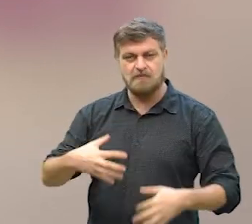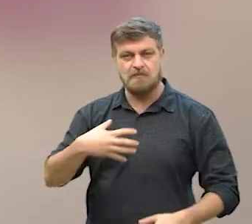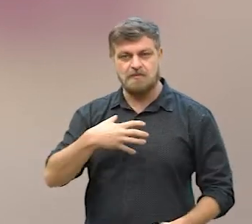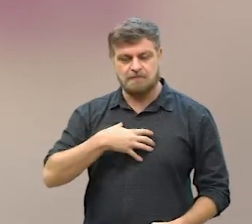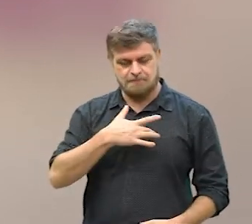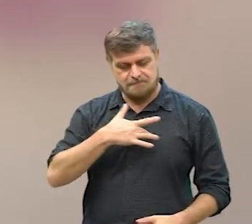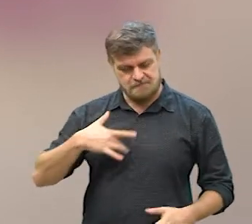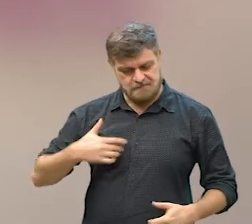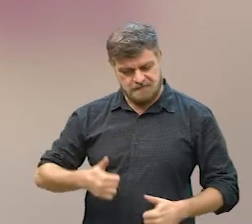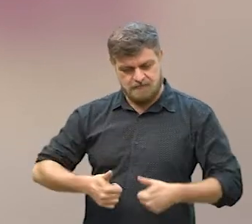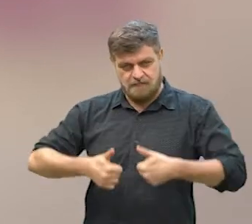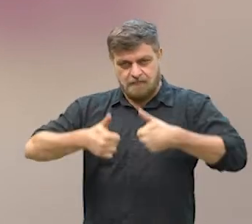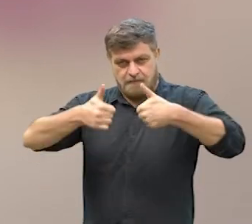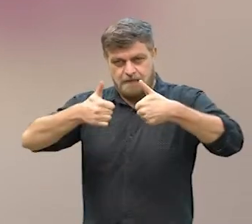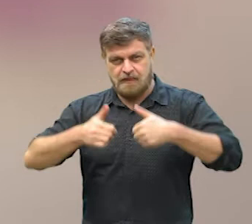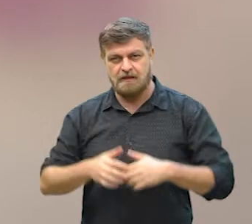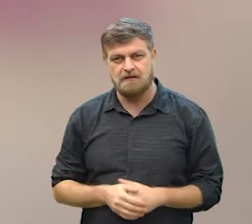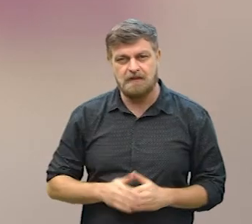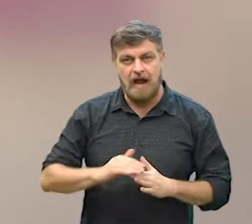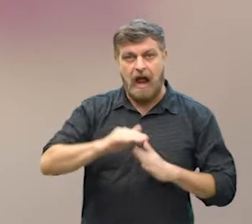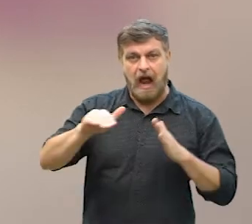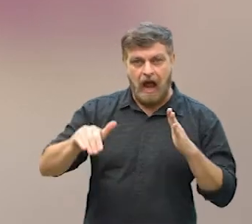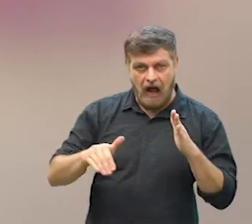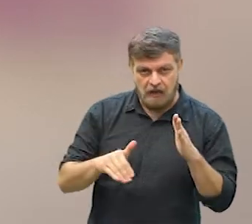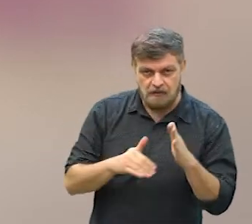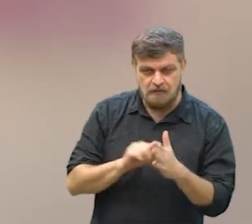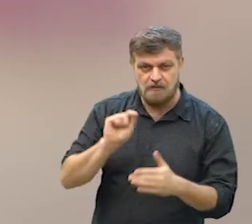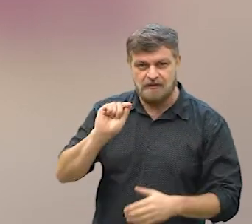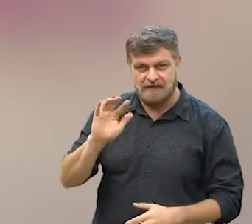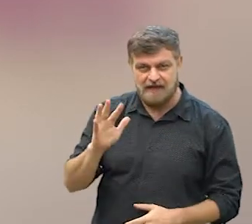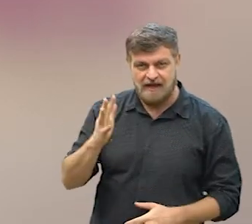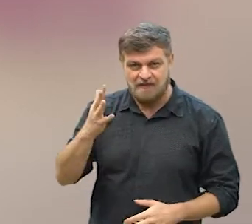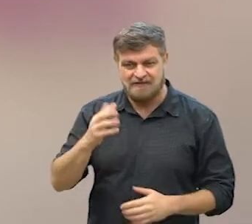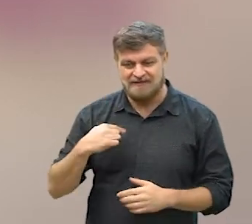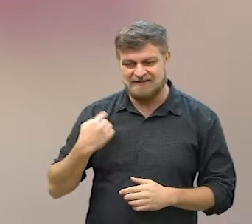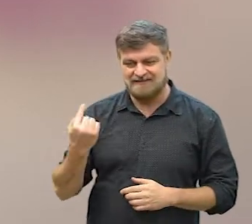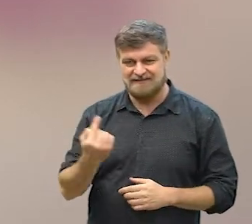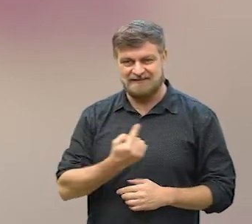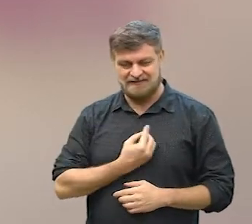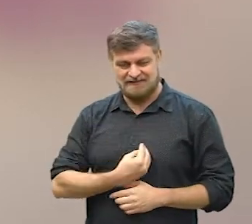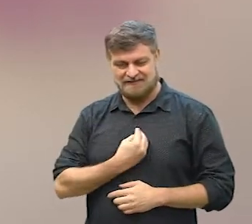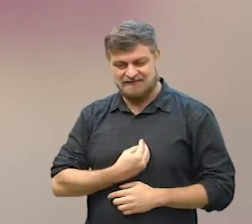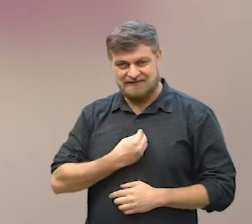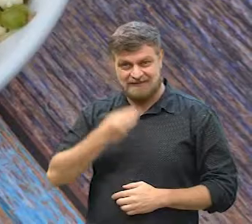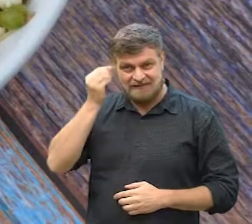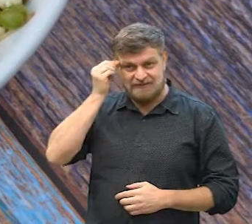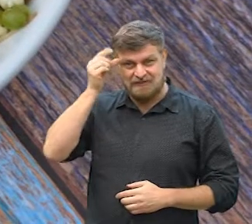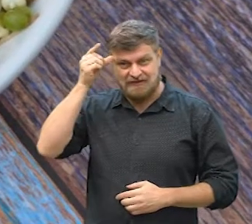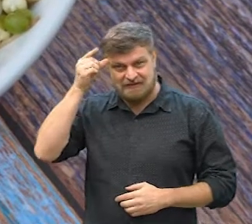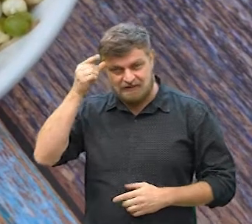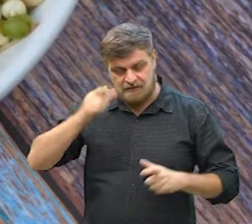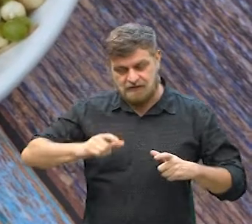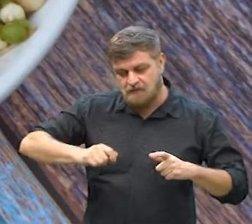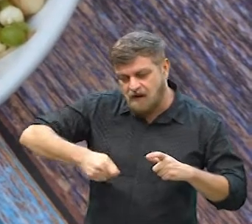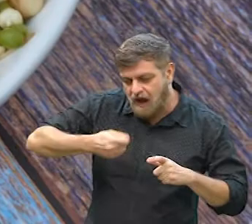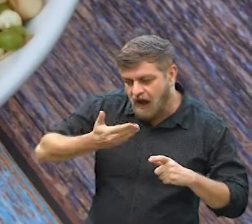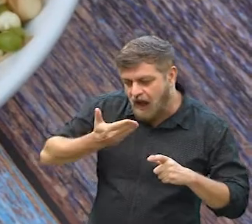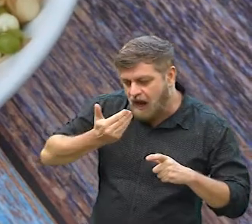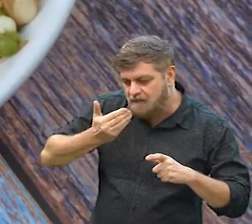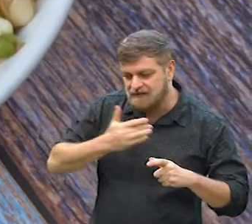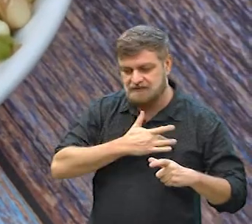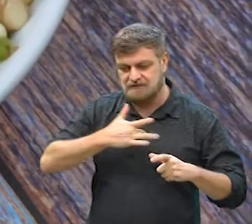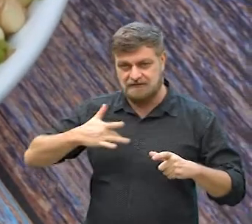forma sadia a todos os movimentos que nós temos dentro da cultura. Então, ter uma alimentação realmente